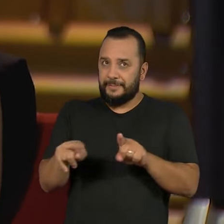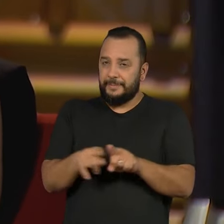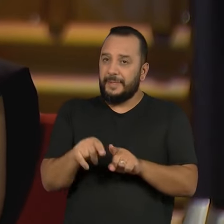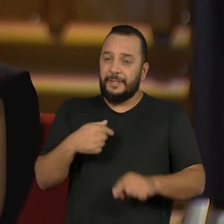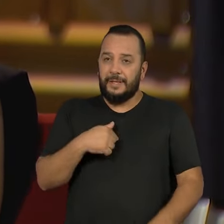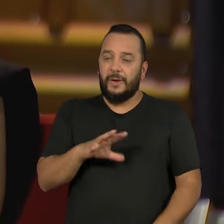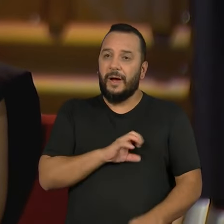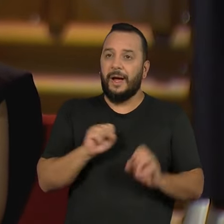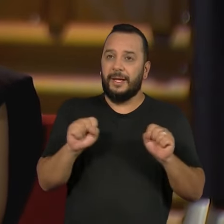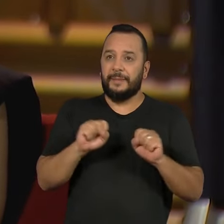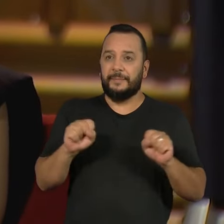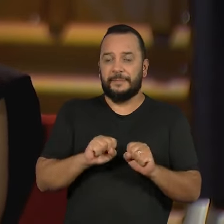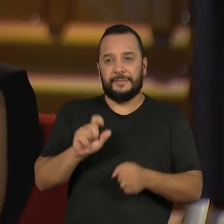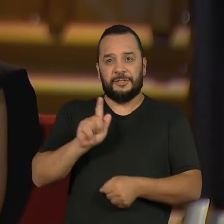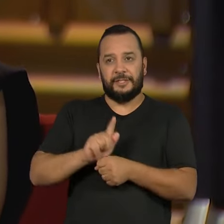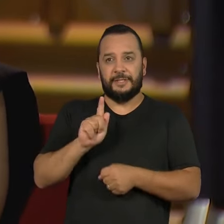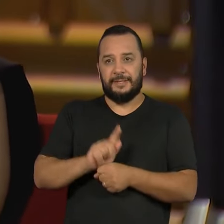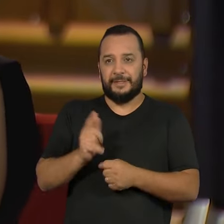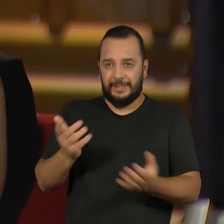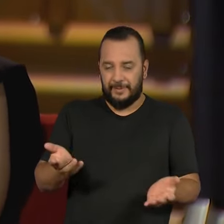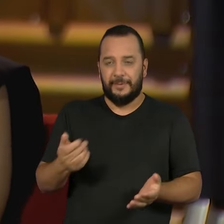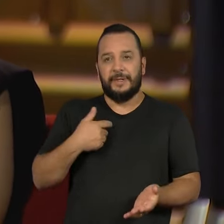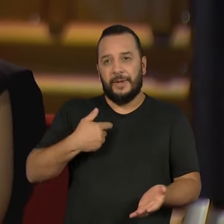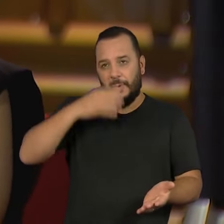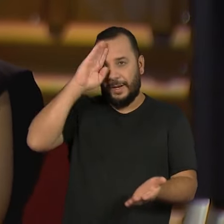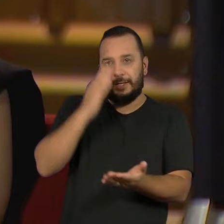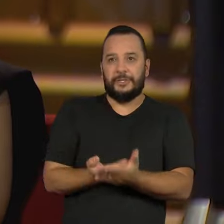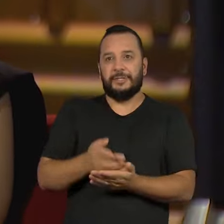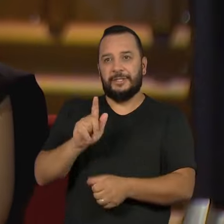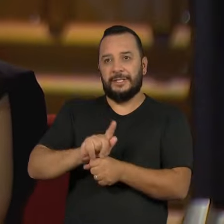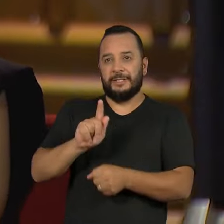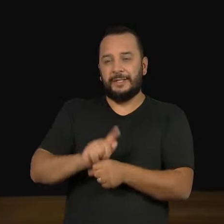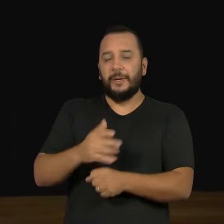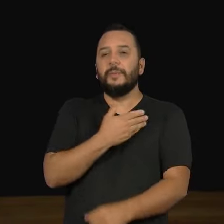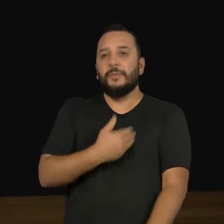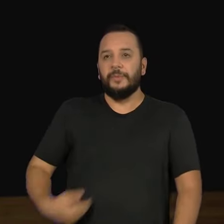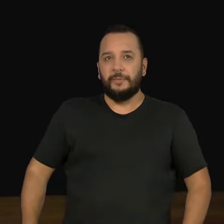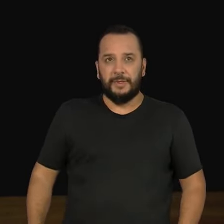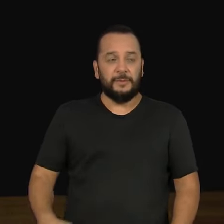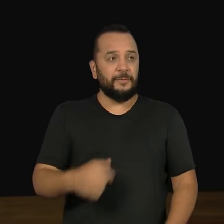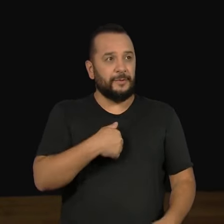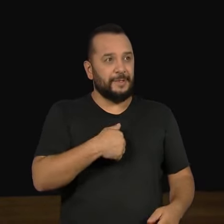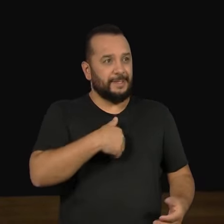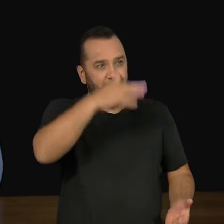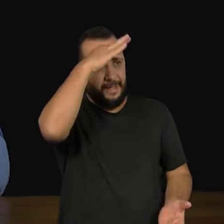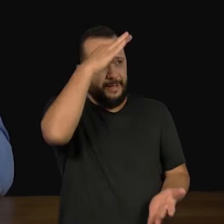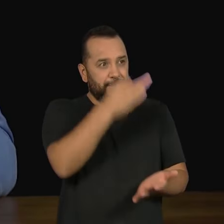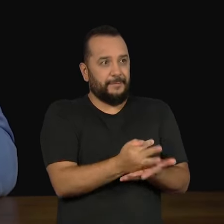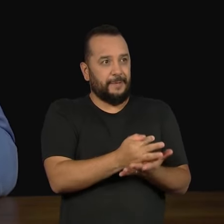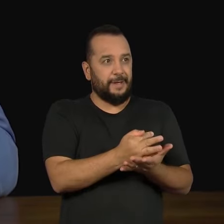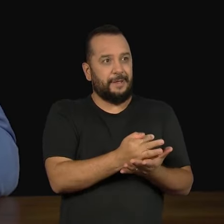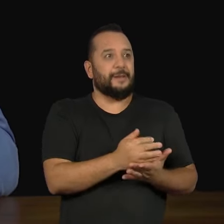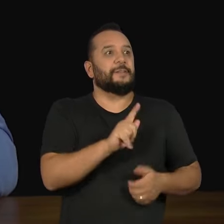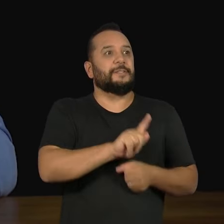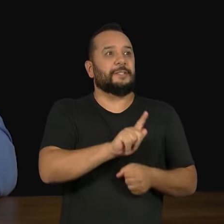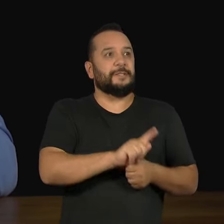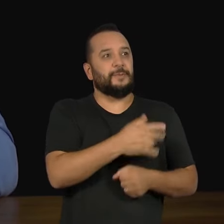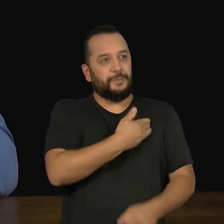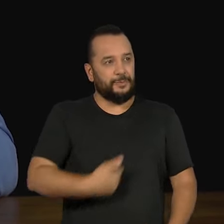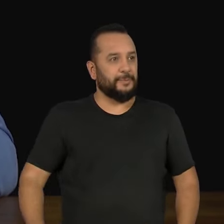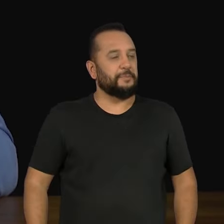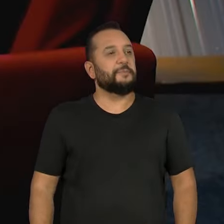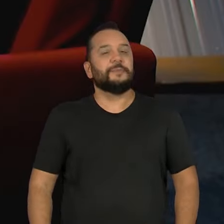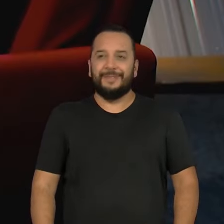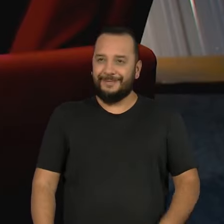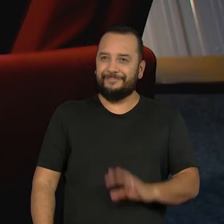amante da gestão pública eu sou uma crente eu creio na Gestão Pública Você tem uma fé na gestão públ Tenho fé na Gestão